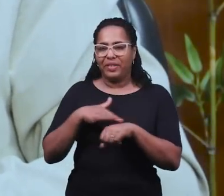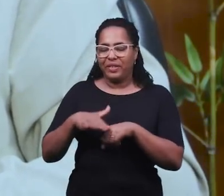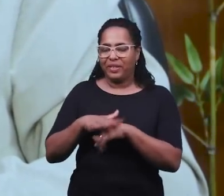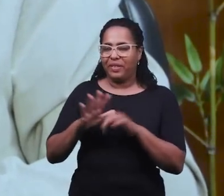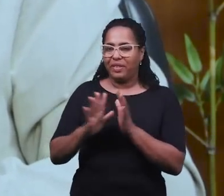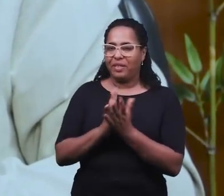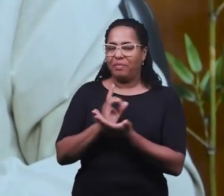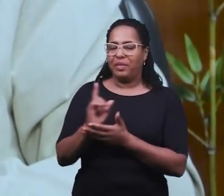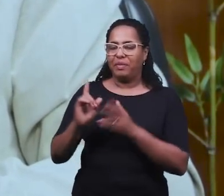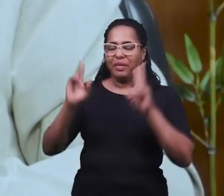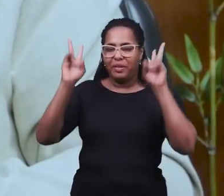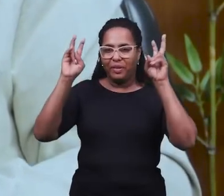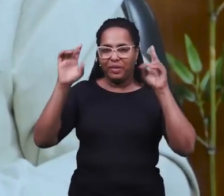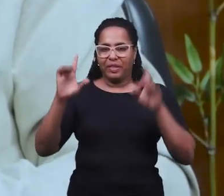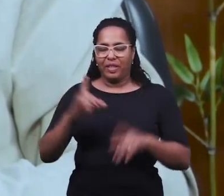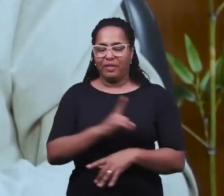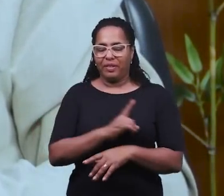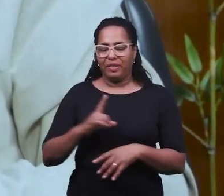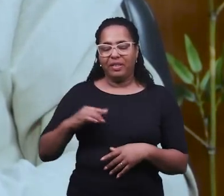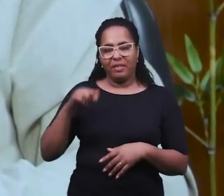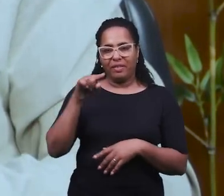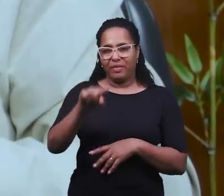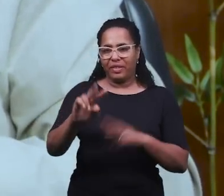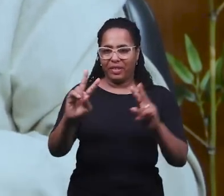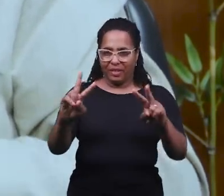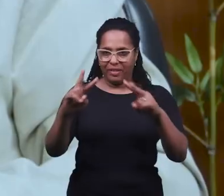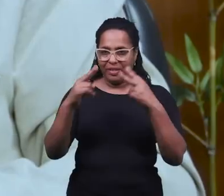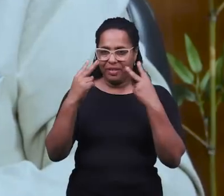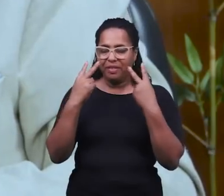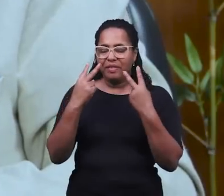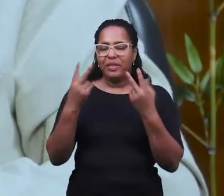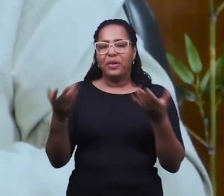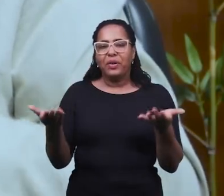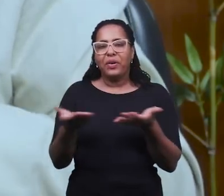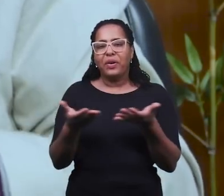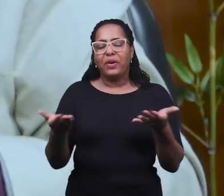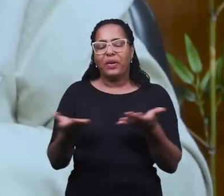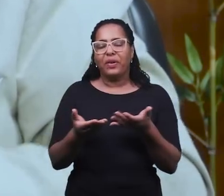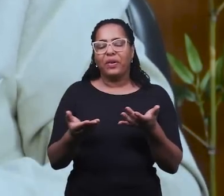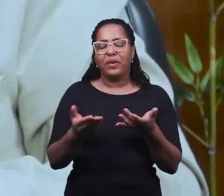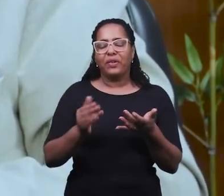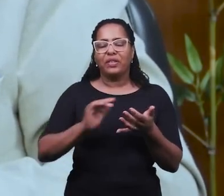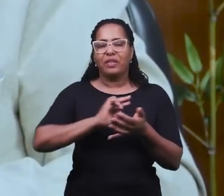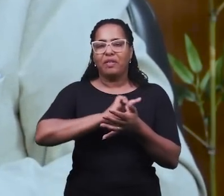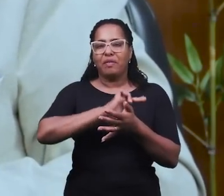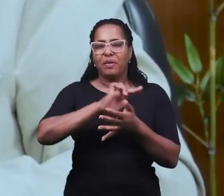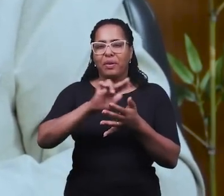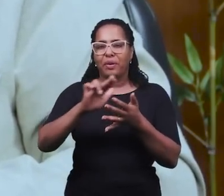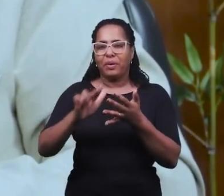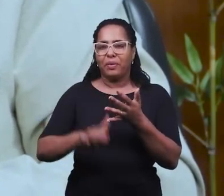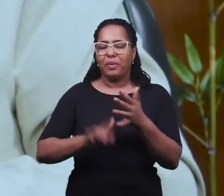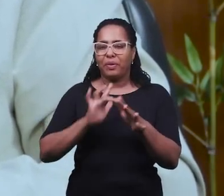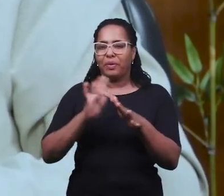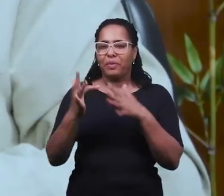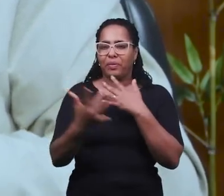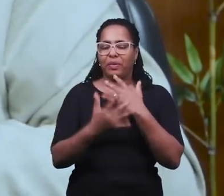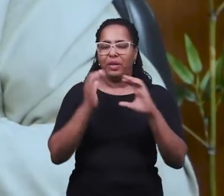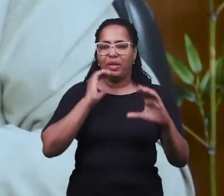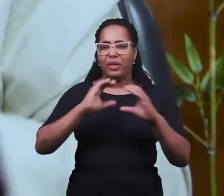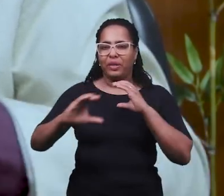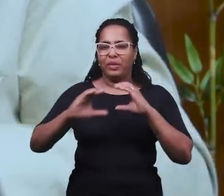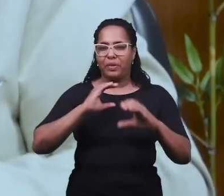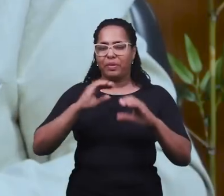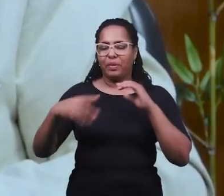série aqui do Conversas Bíblicas, o tema diaconato, e você que nos assistiu, nos ouviu hoje pelas